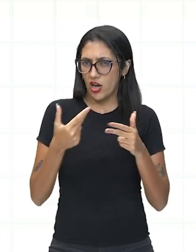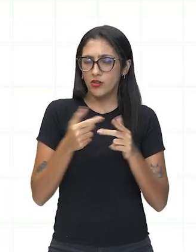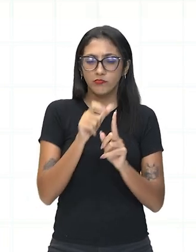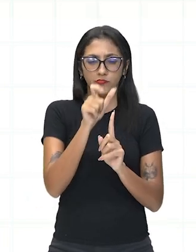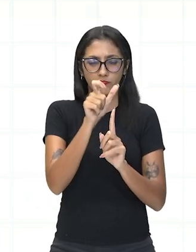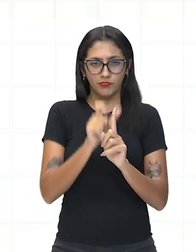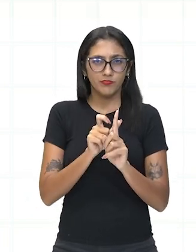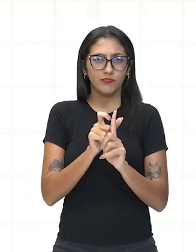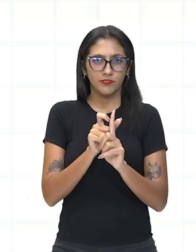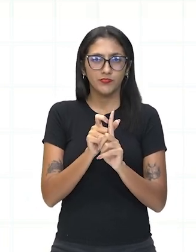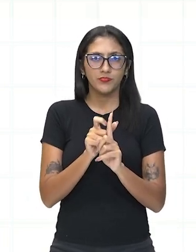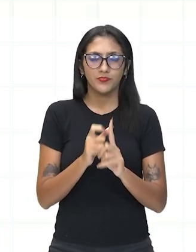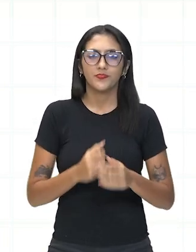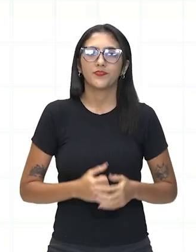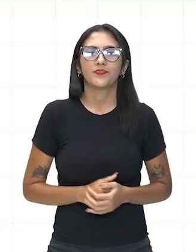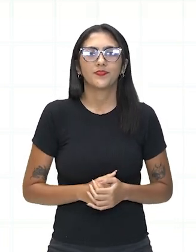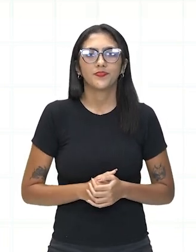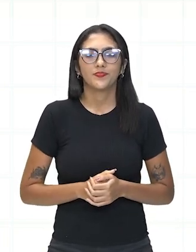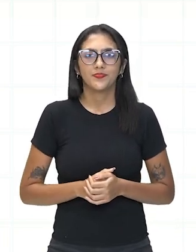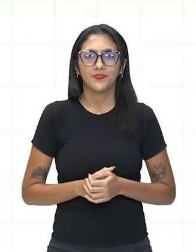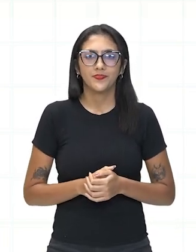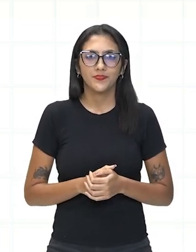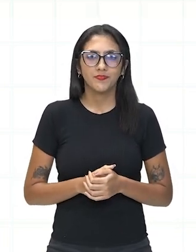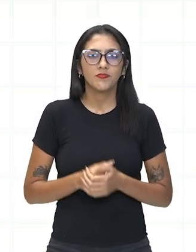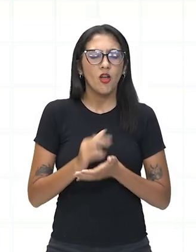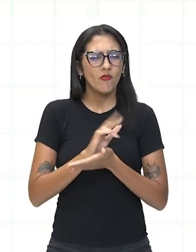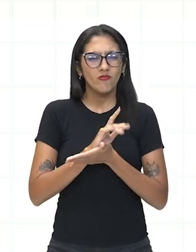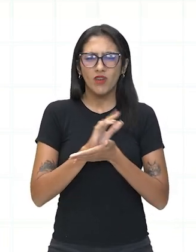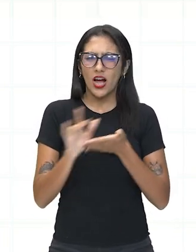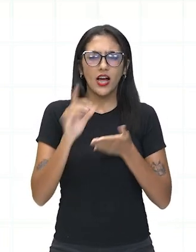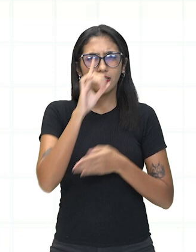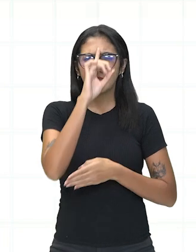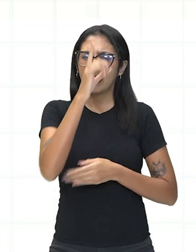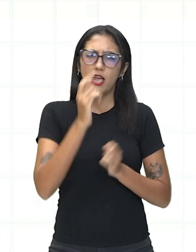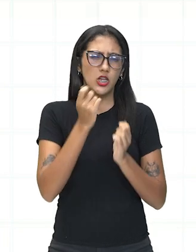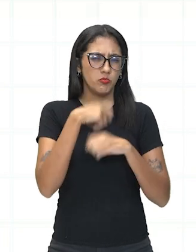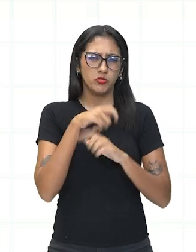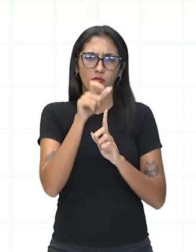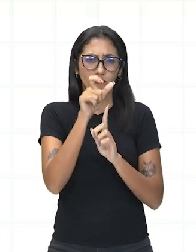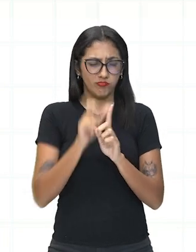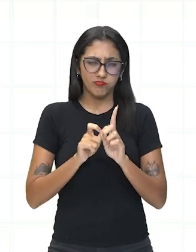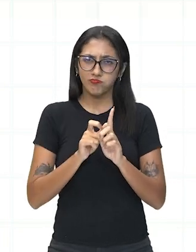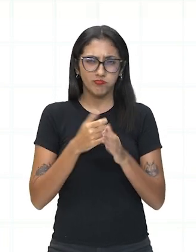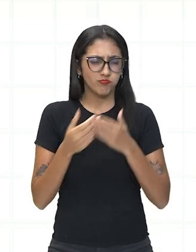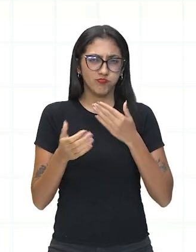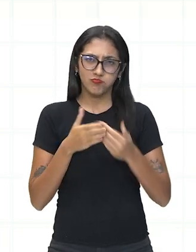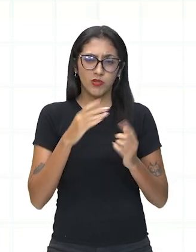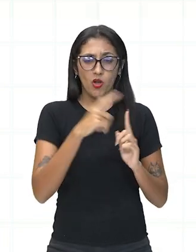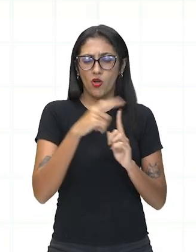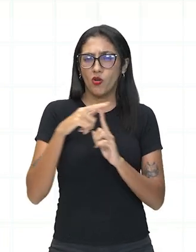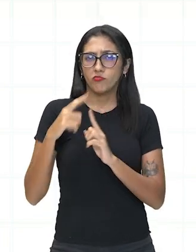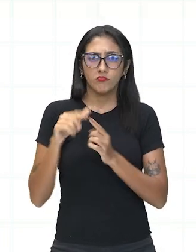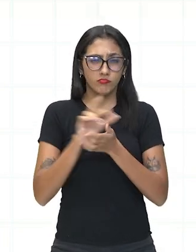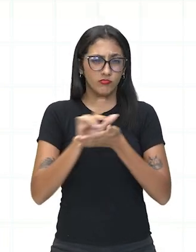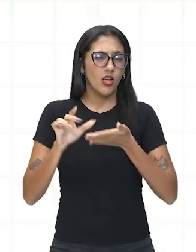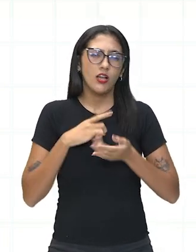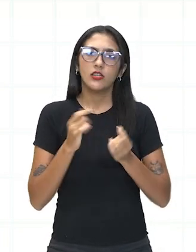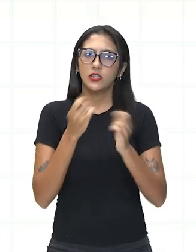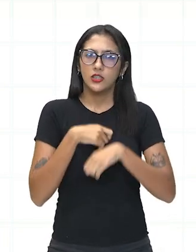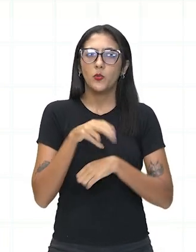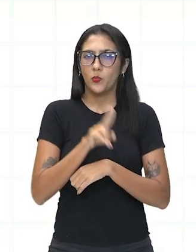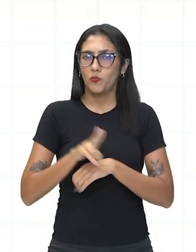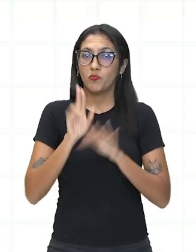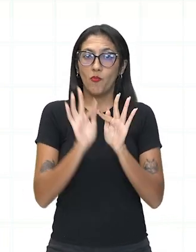the bird, o passarinho, the dog, o cachorro, doesn't matter. Não importa quem seja o sujeito.